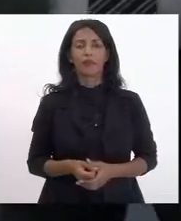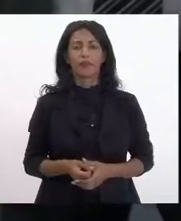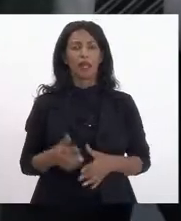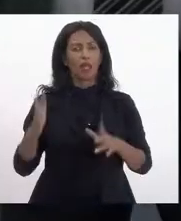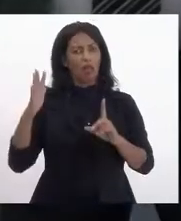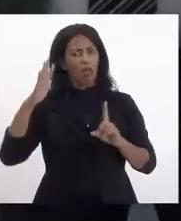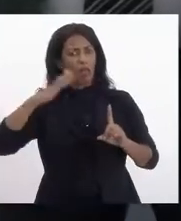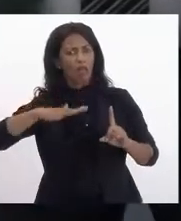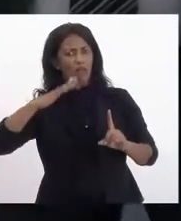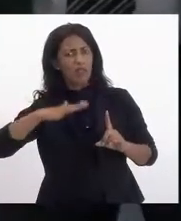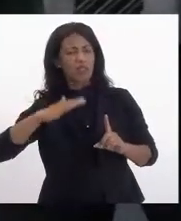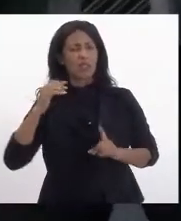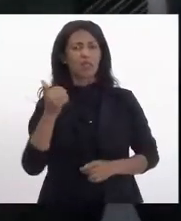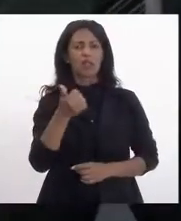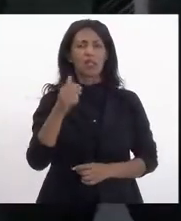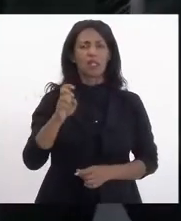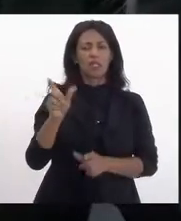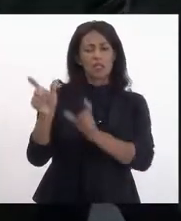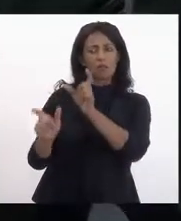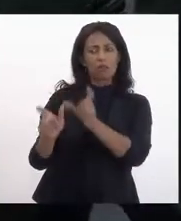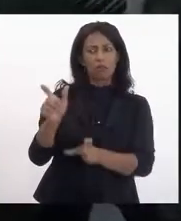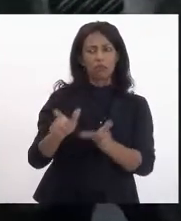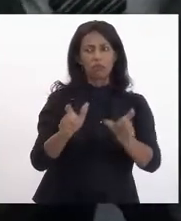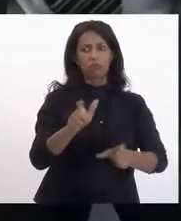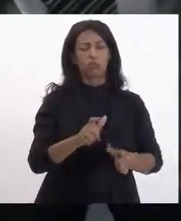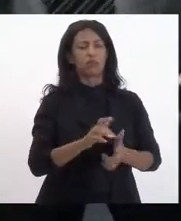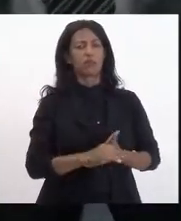reverenciando 15 personalidades